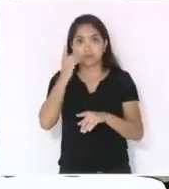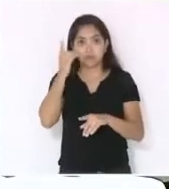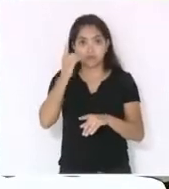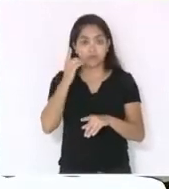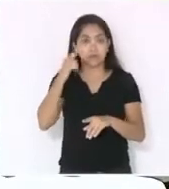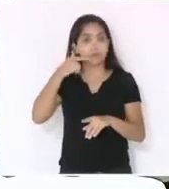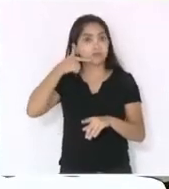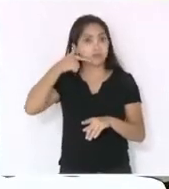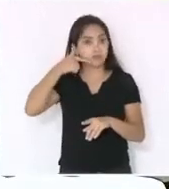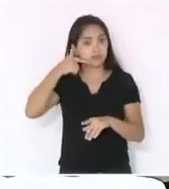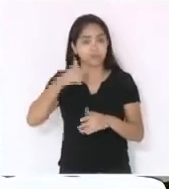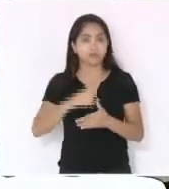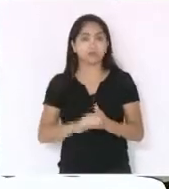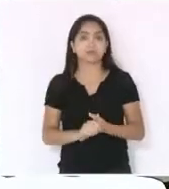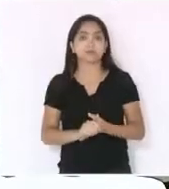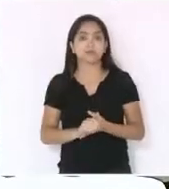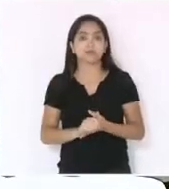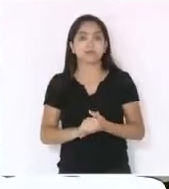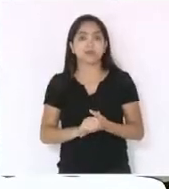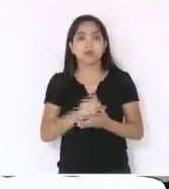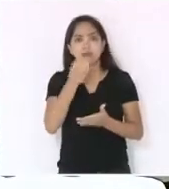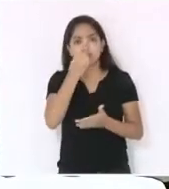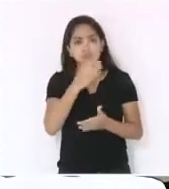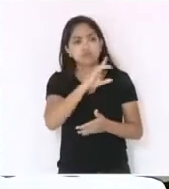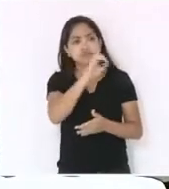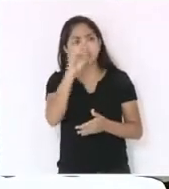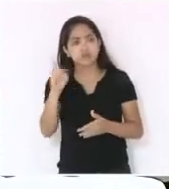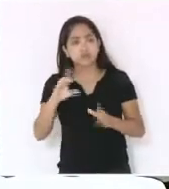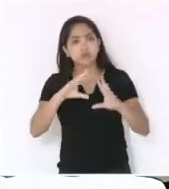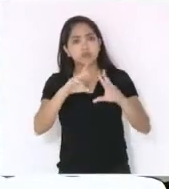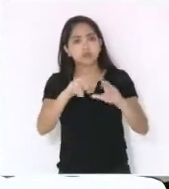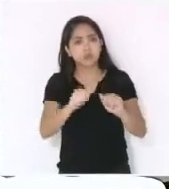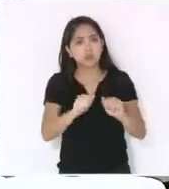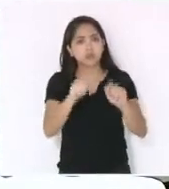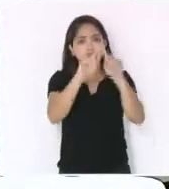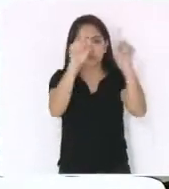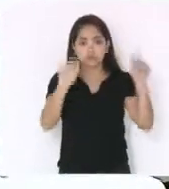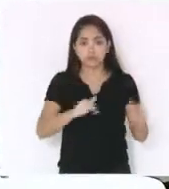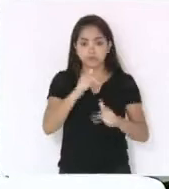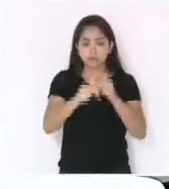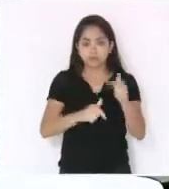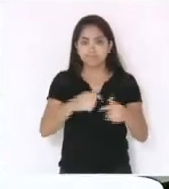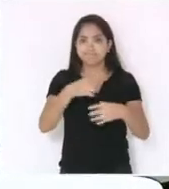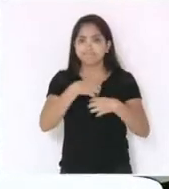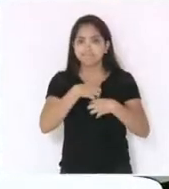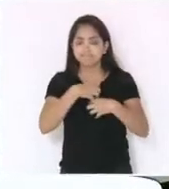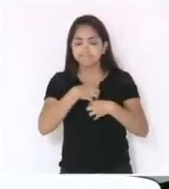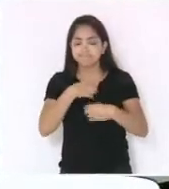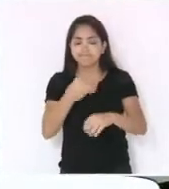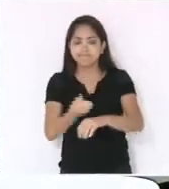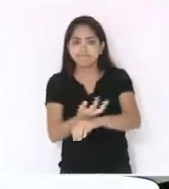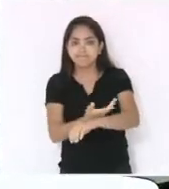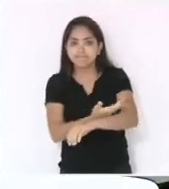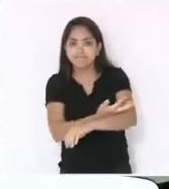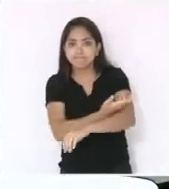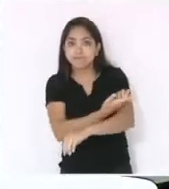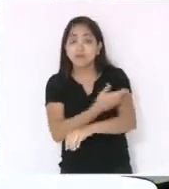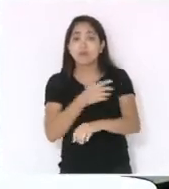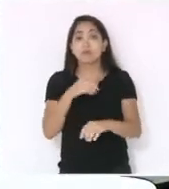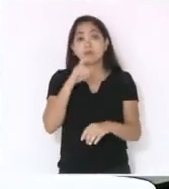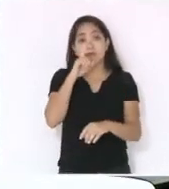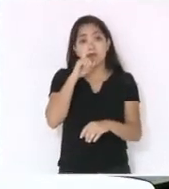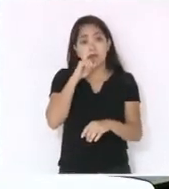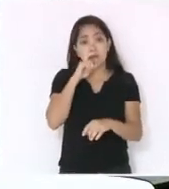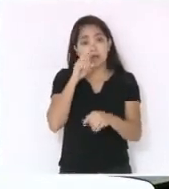presença. Bom dia também a todos os funcionários desta casa, pois me sinto muito emocionada, porque meu pai, durante